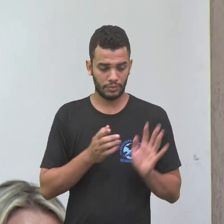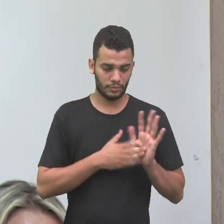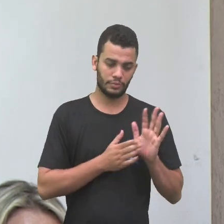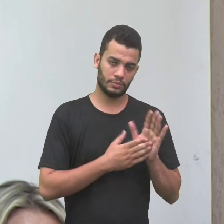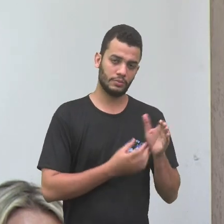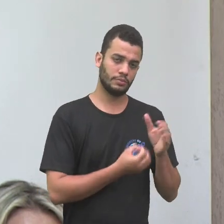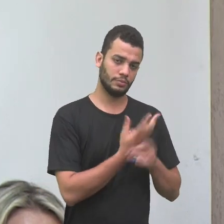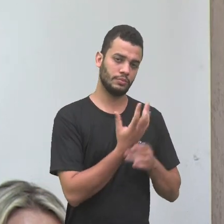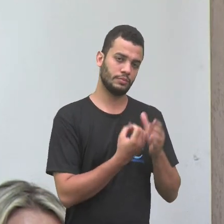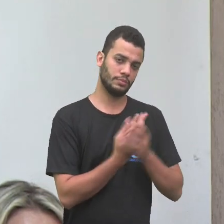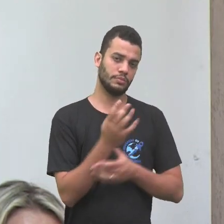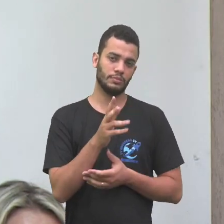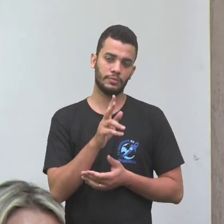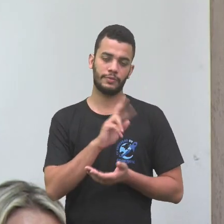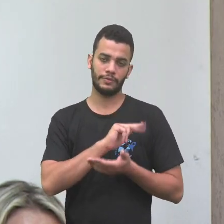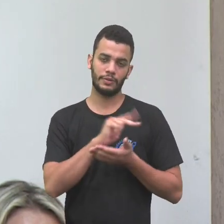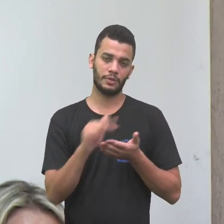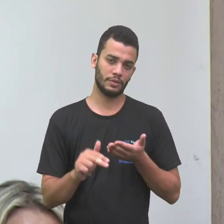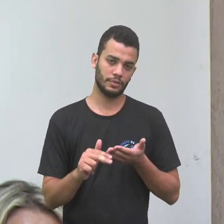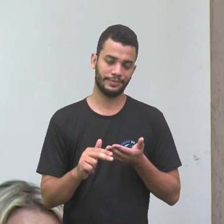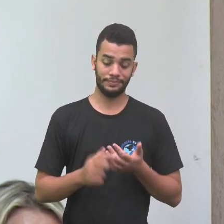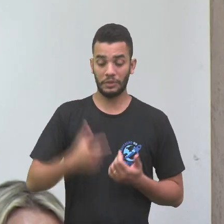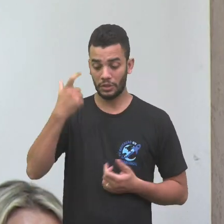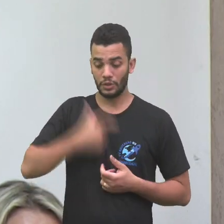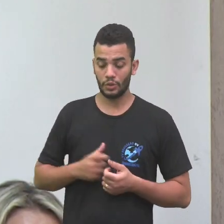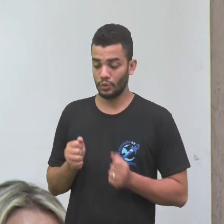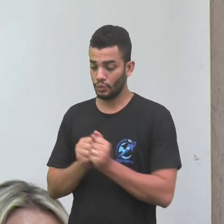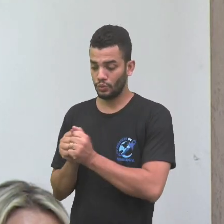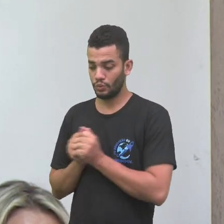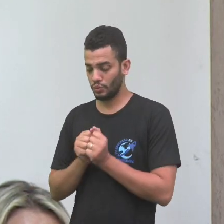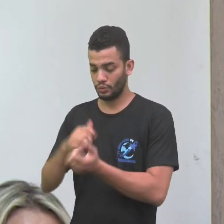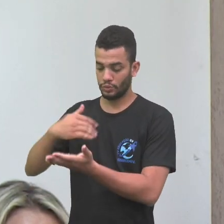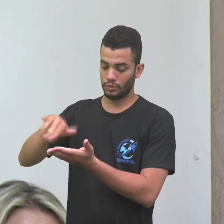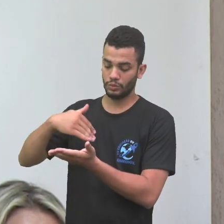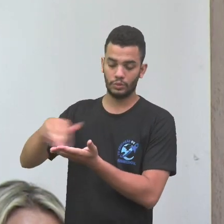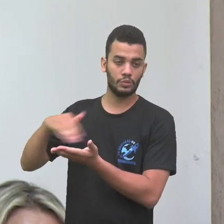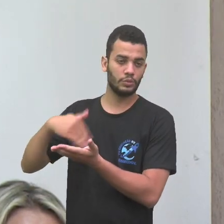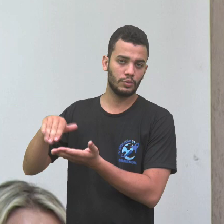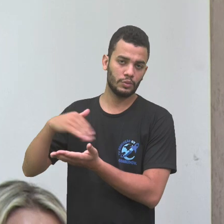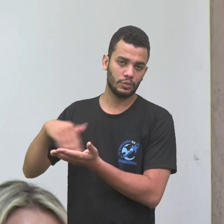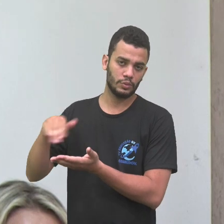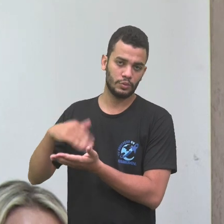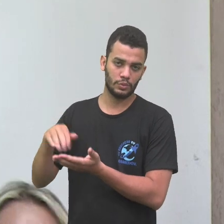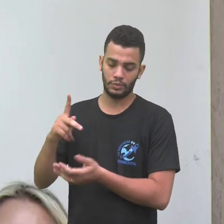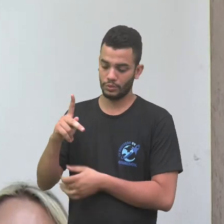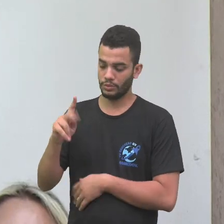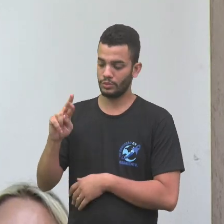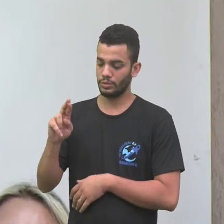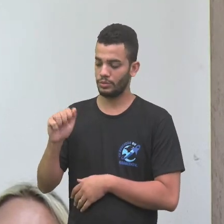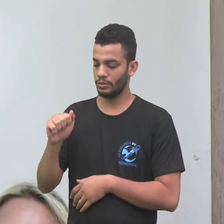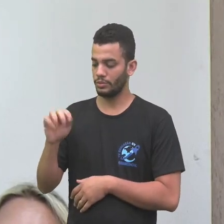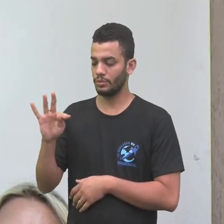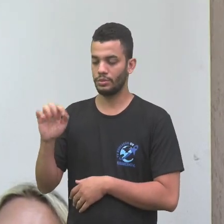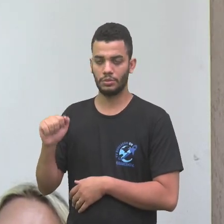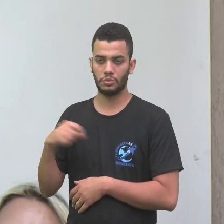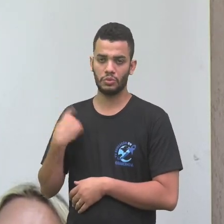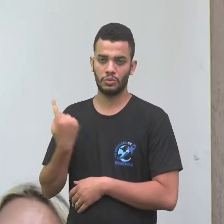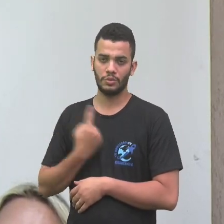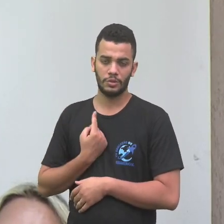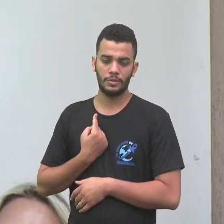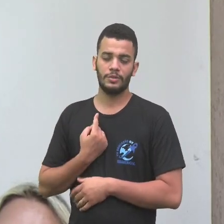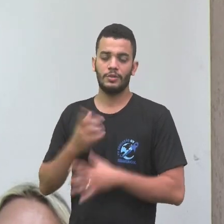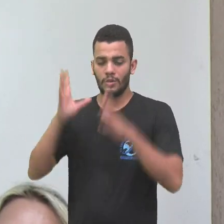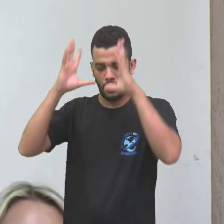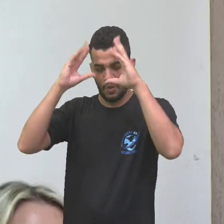descerei escada junto com o Prata, né, se Deus quiser, no final do ano que vem, assim, com muita tranquilidade,